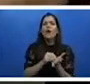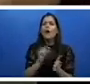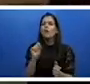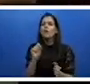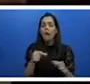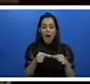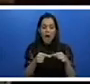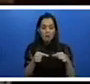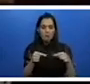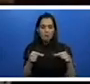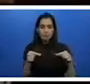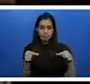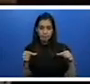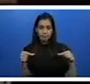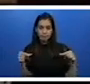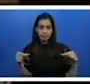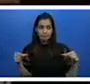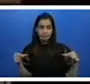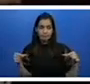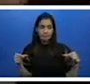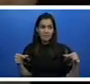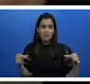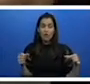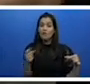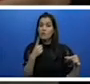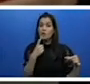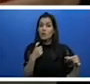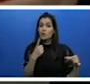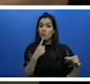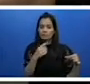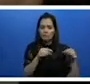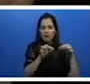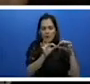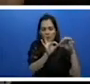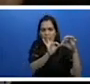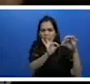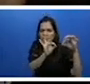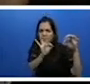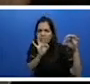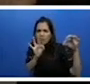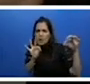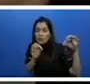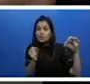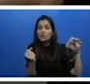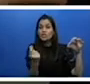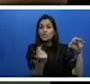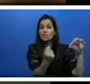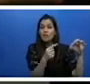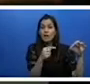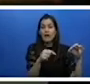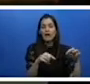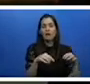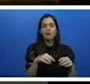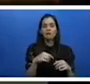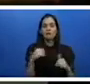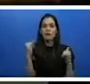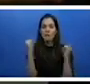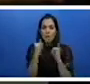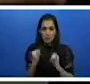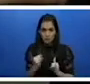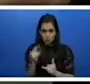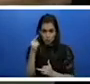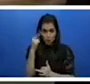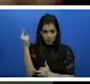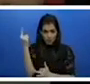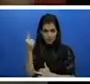régua nas retas vermelhas e aí em cada figura, tá? Ó, cada figura